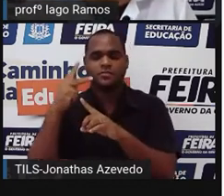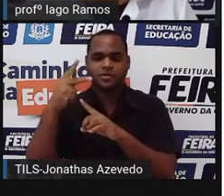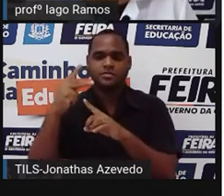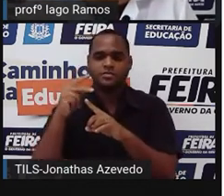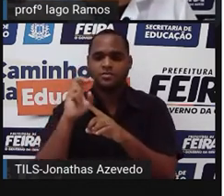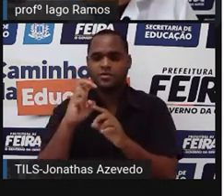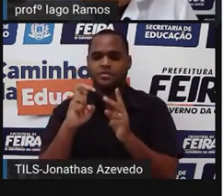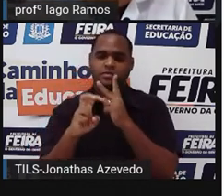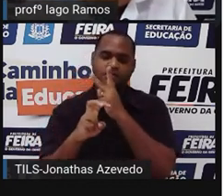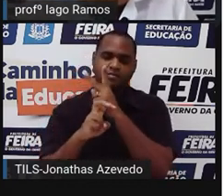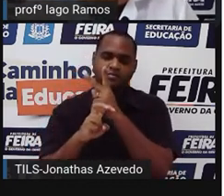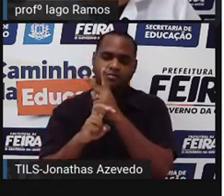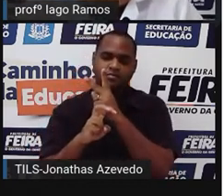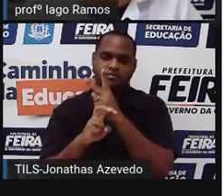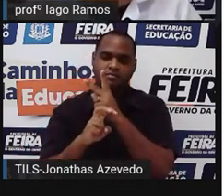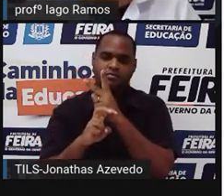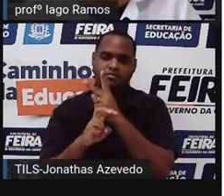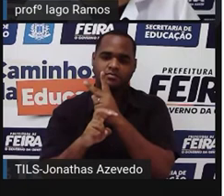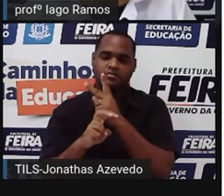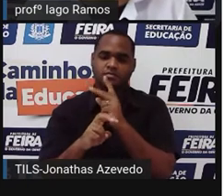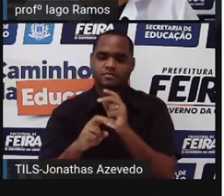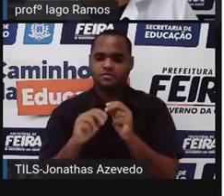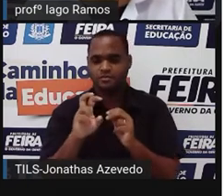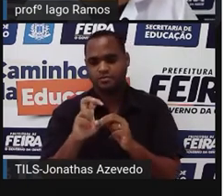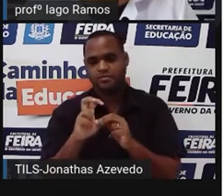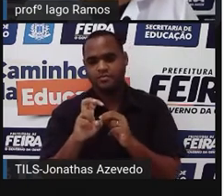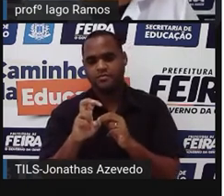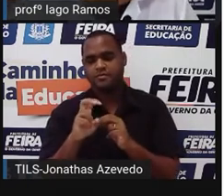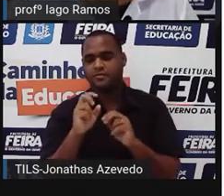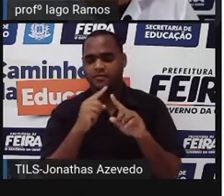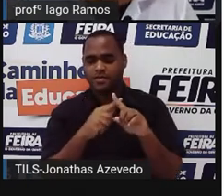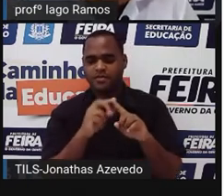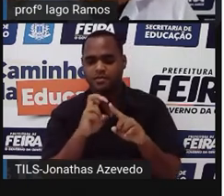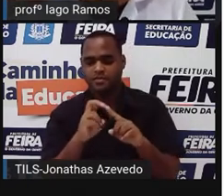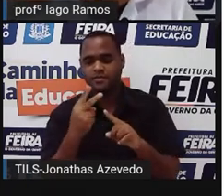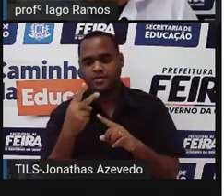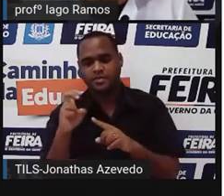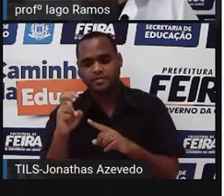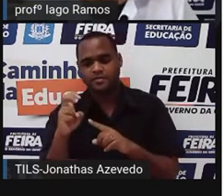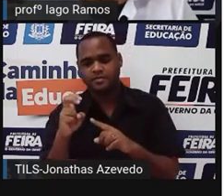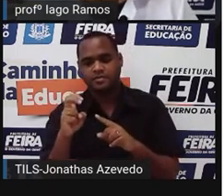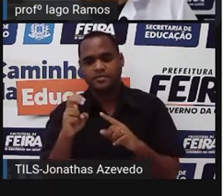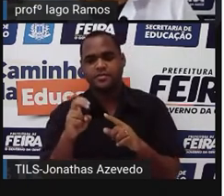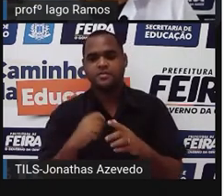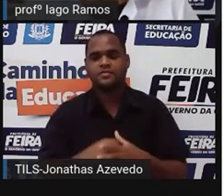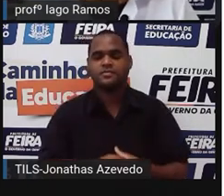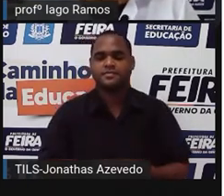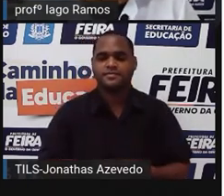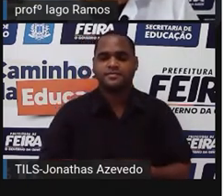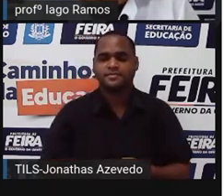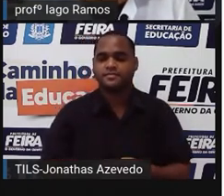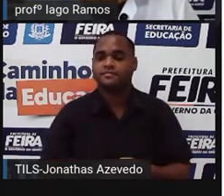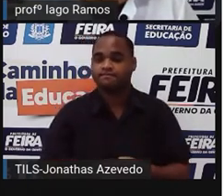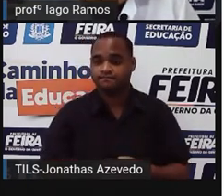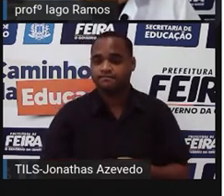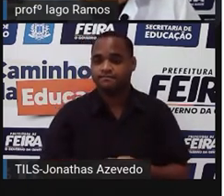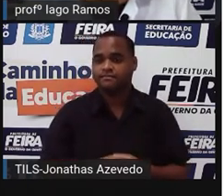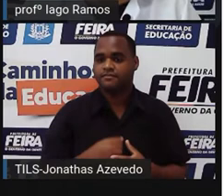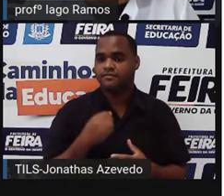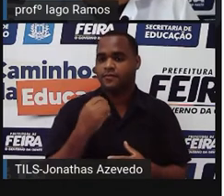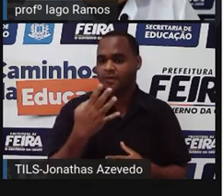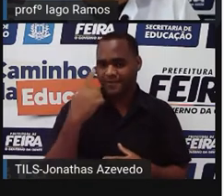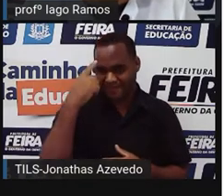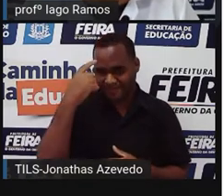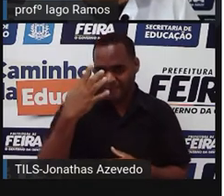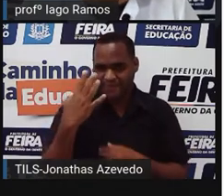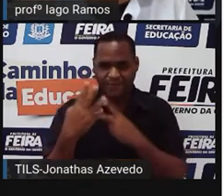5 elevado a 2 é 5 vezes 5, que dá 25. Era aquele quadrado de área 25. 4 elevado a 2, 4 vezes